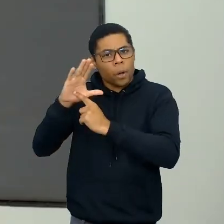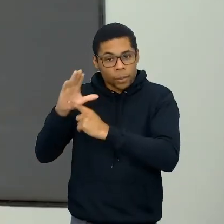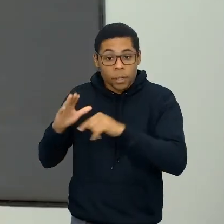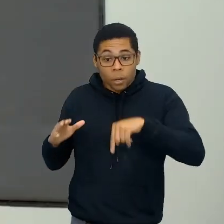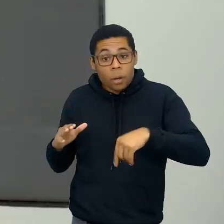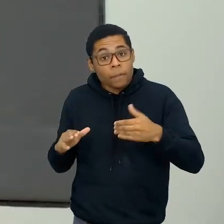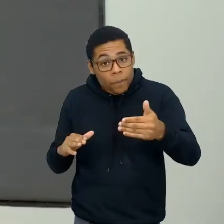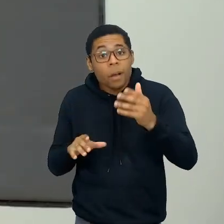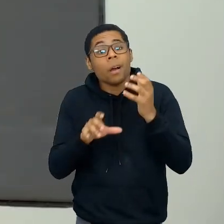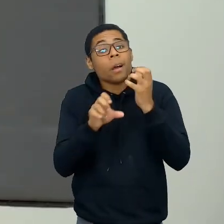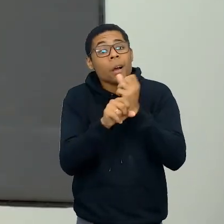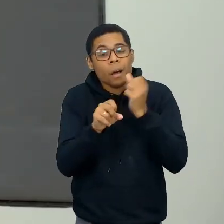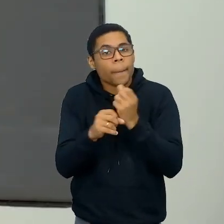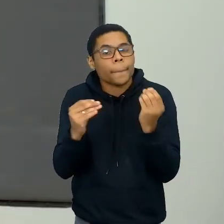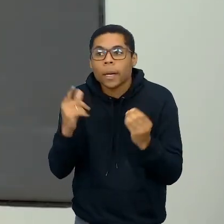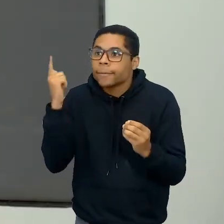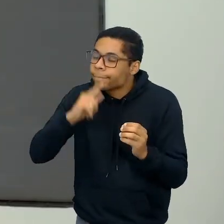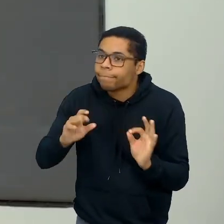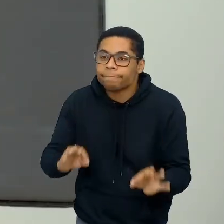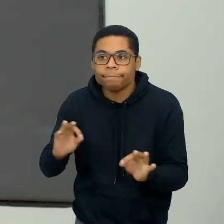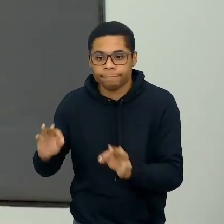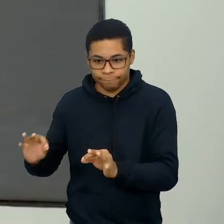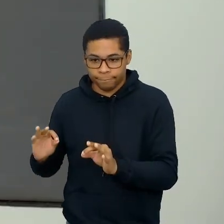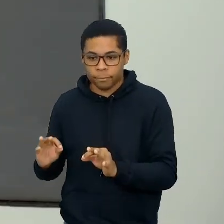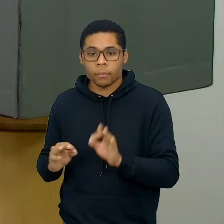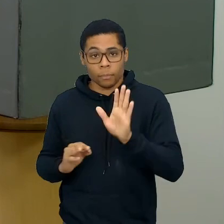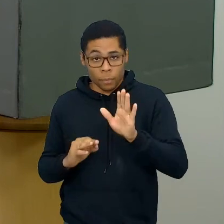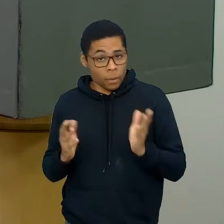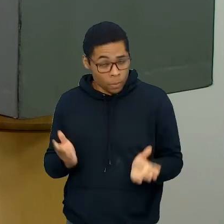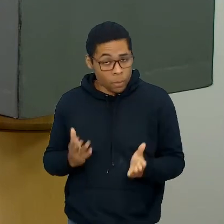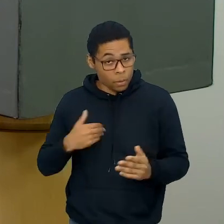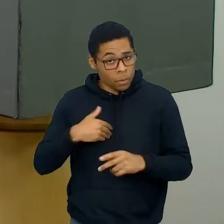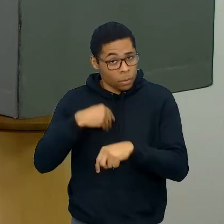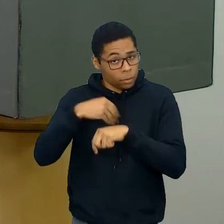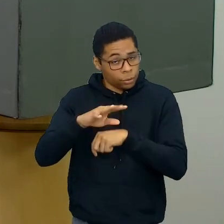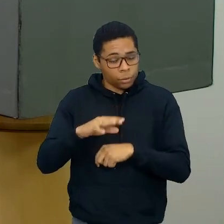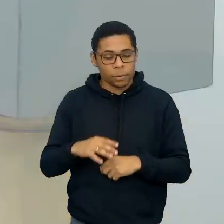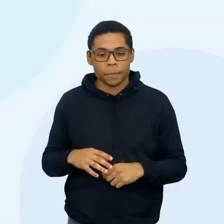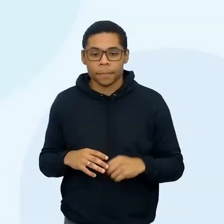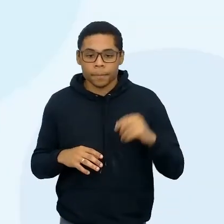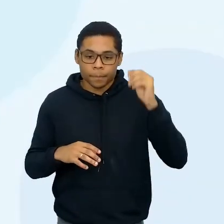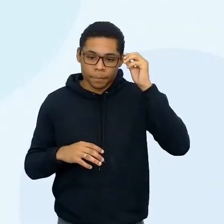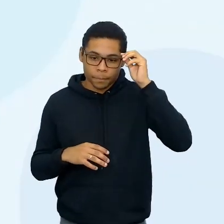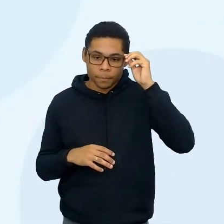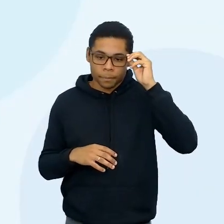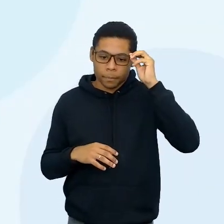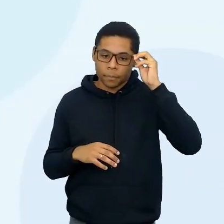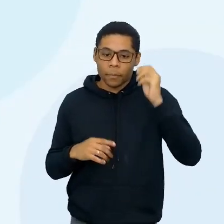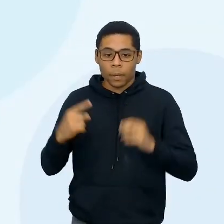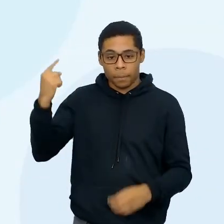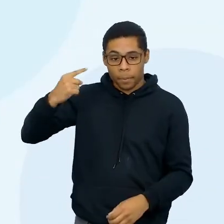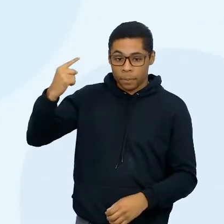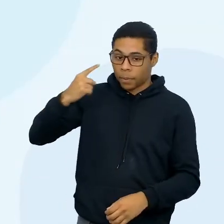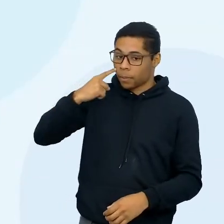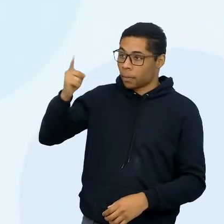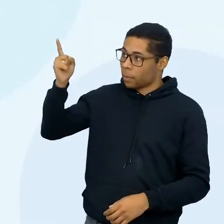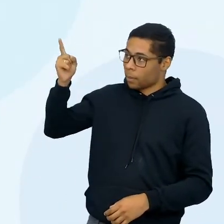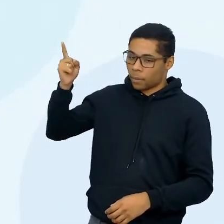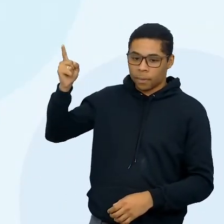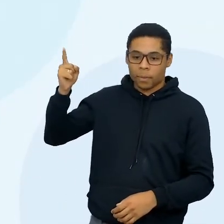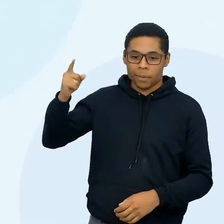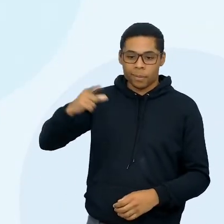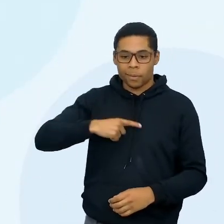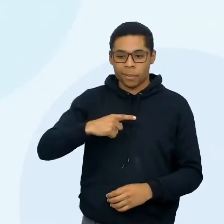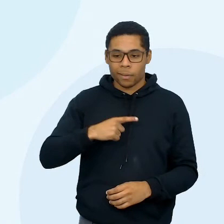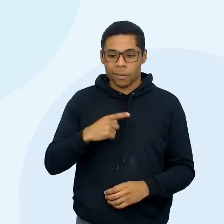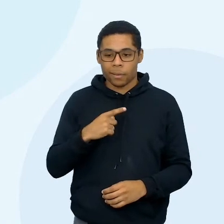cálculos para tudo dar certo aí. Aí eu quero te propor o seguinte. Primeiro, inclusive, eu já estava